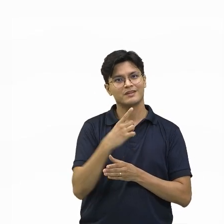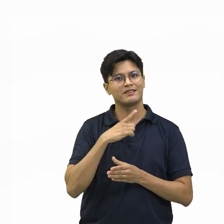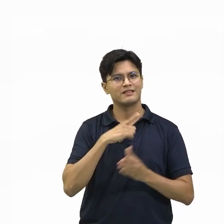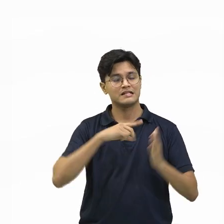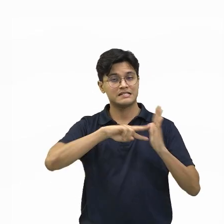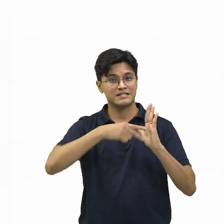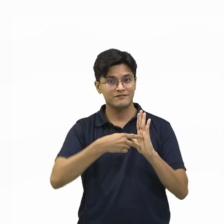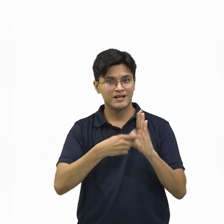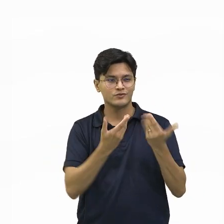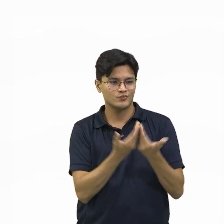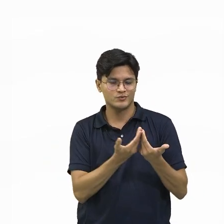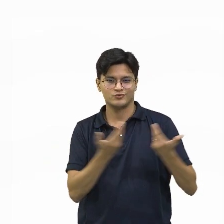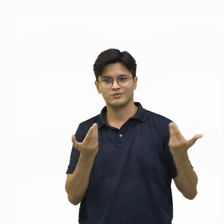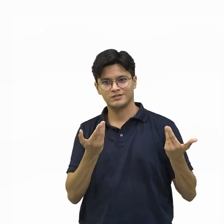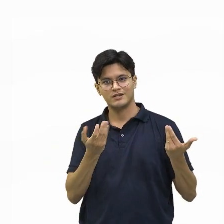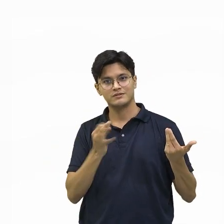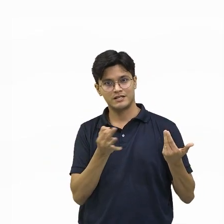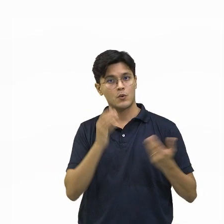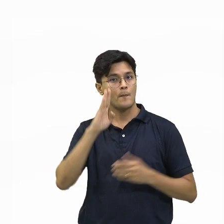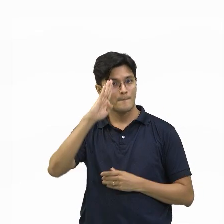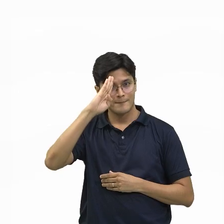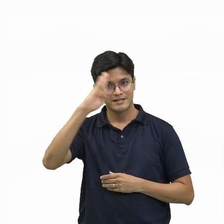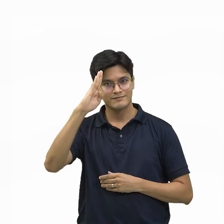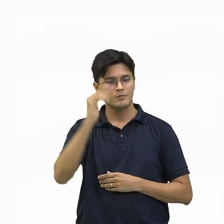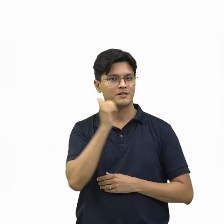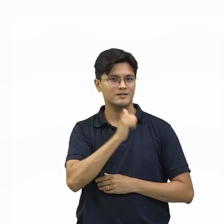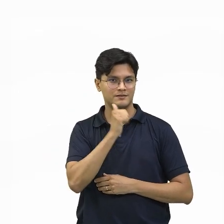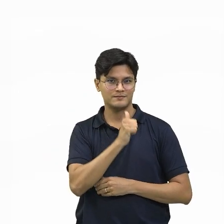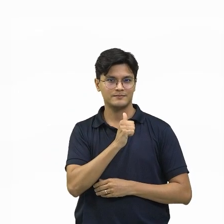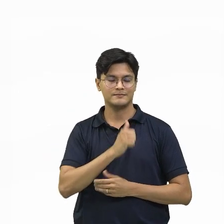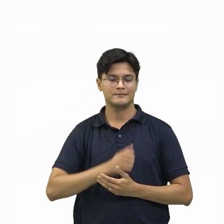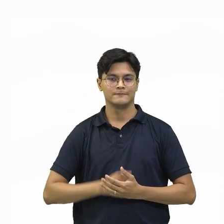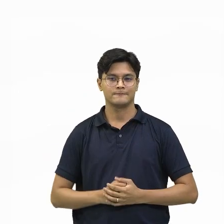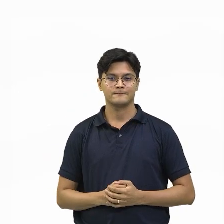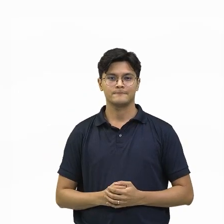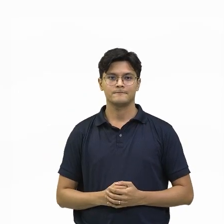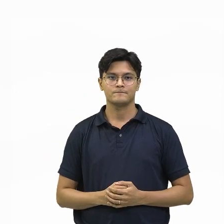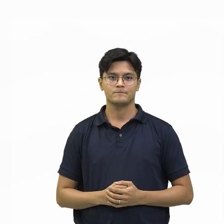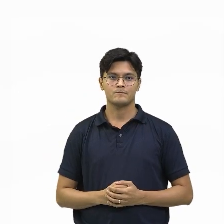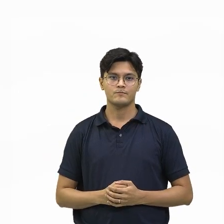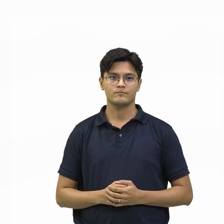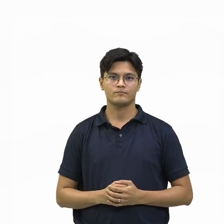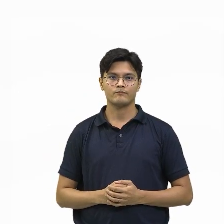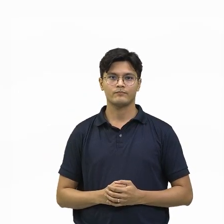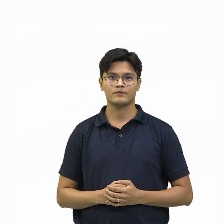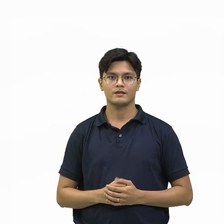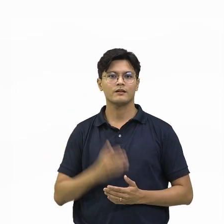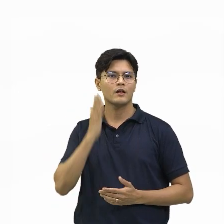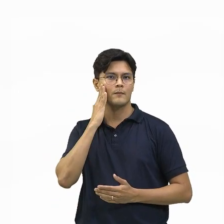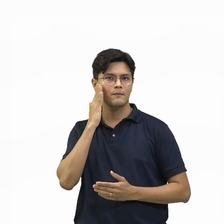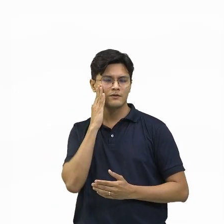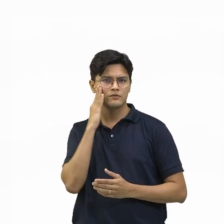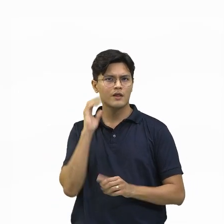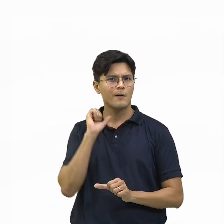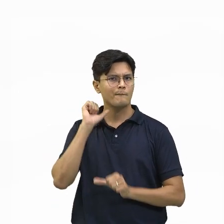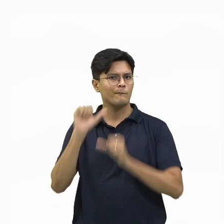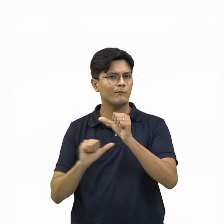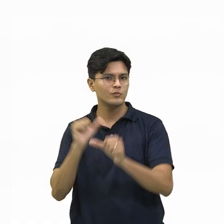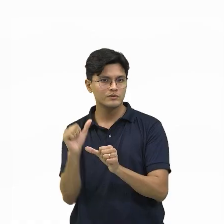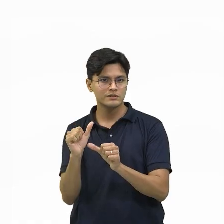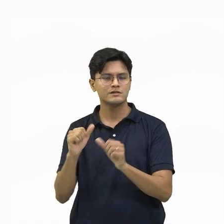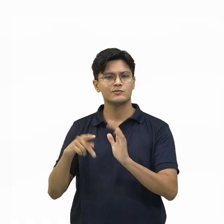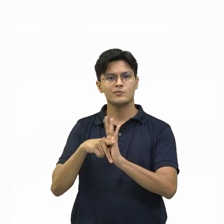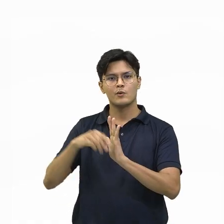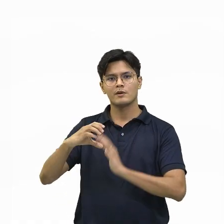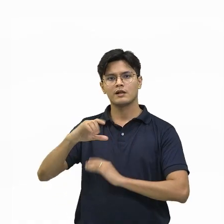né, principalmente das mulheres. Dentro das reformas de Clístenes, você tem